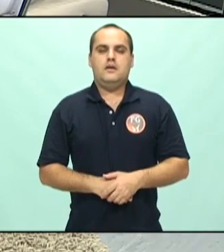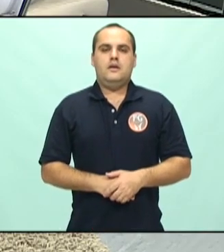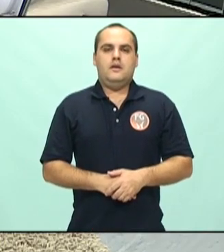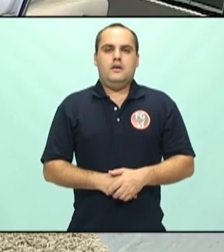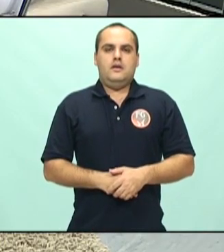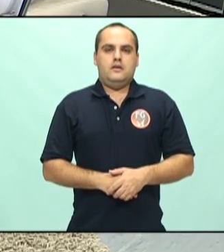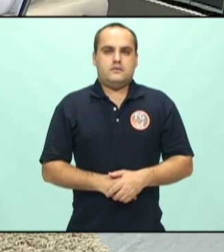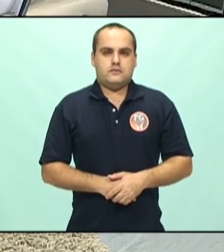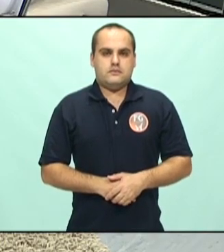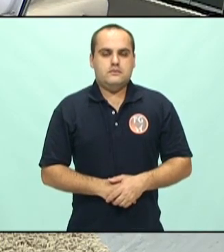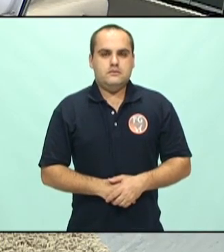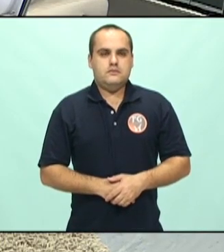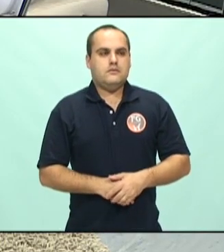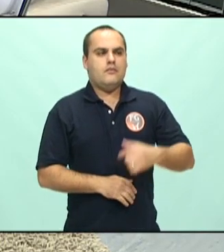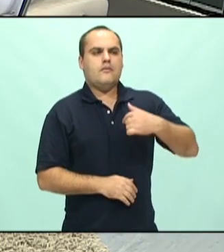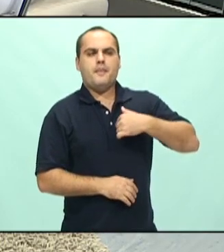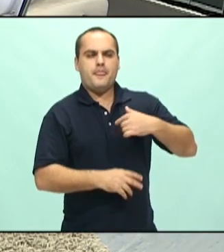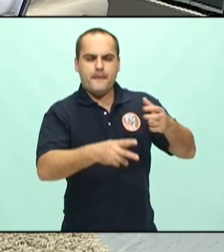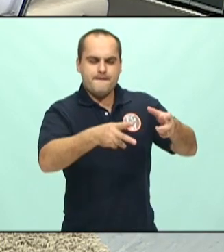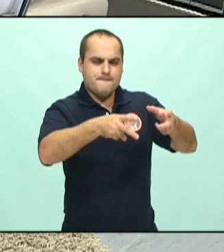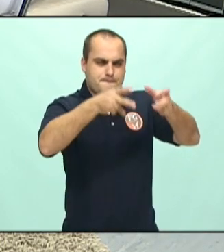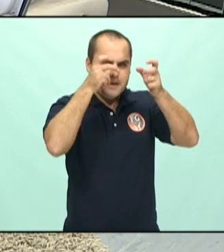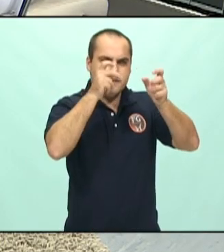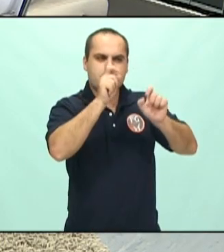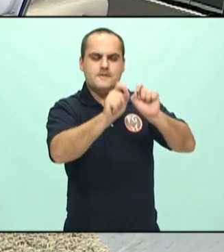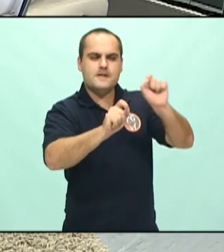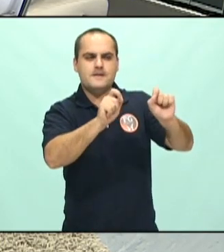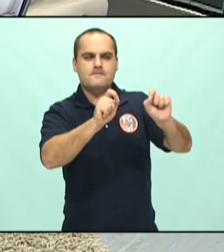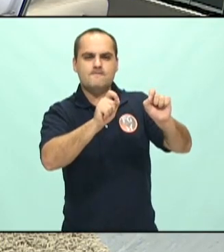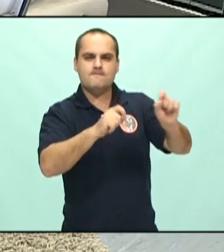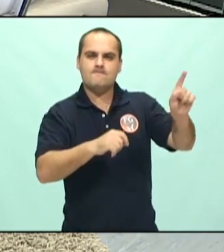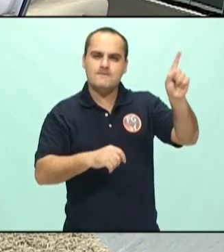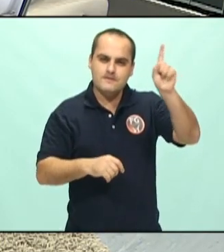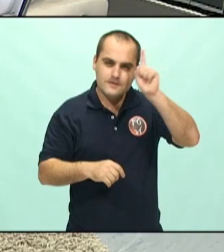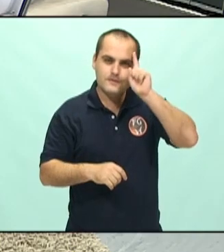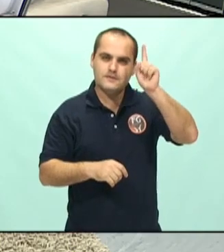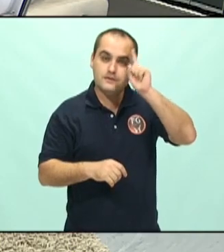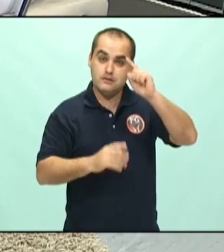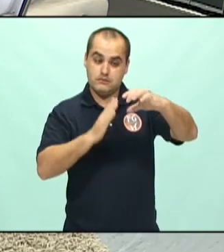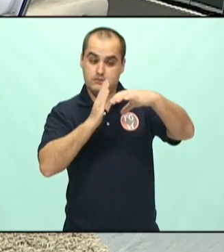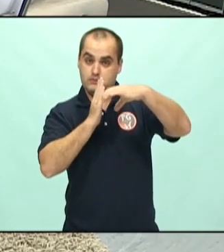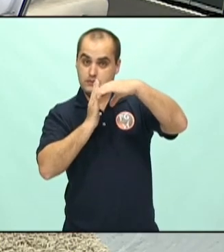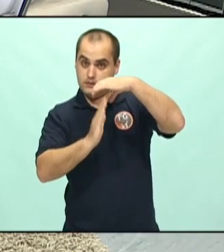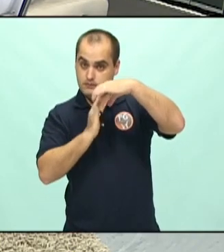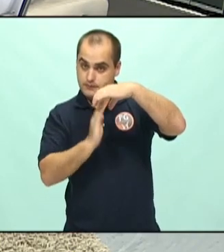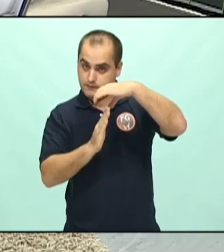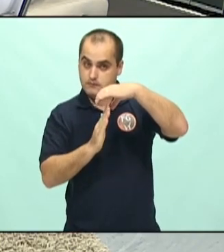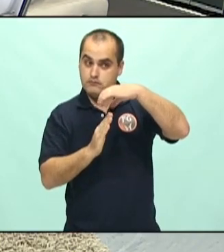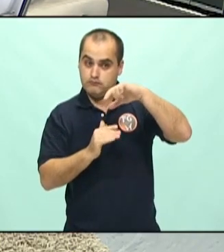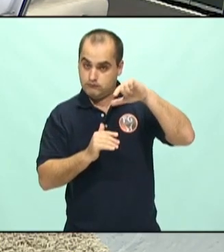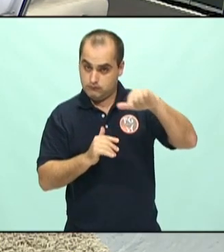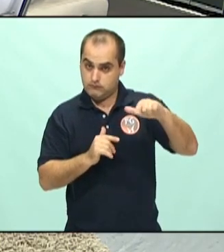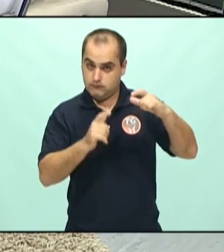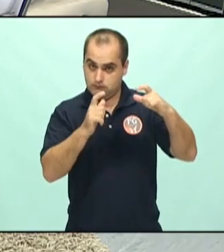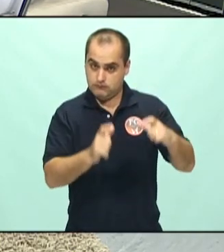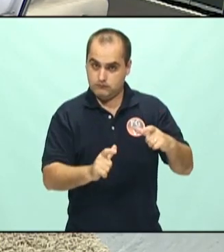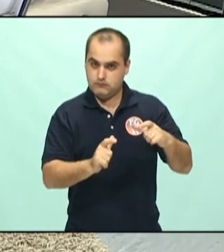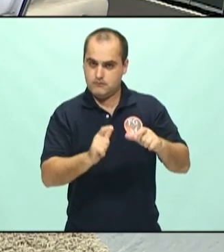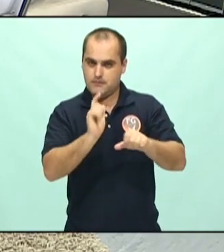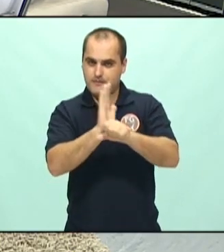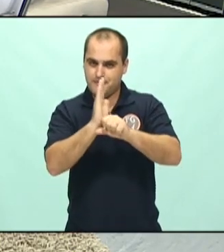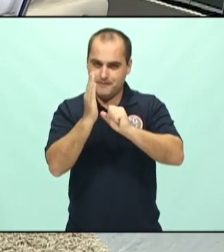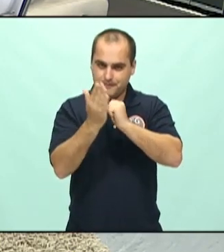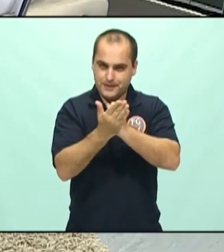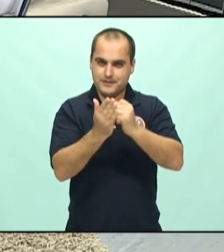quanto dia a dia o bairro e tai pava abrangendo aquela situação a lei gente fala no bairro itaipava